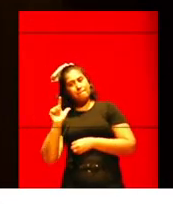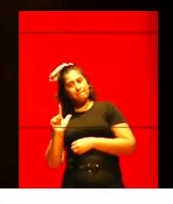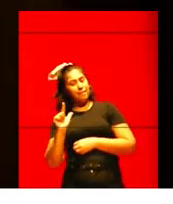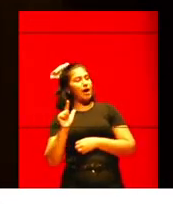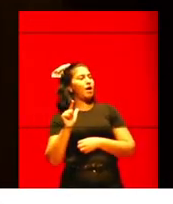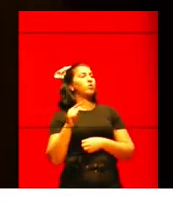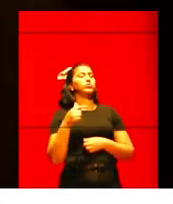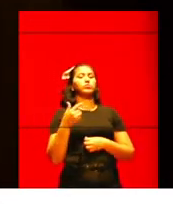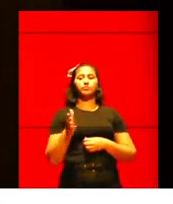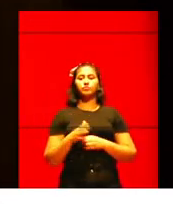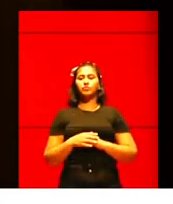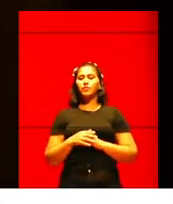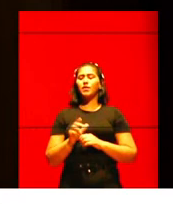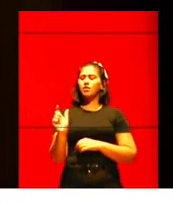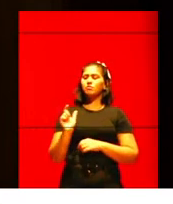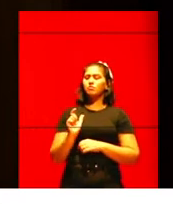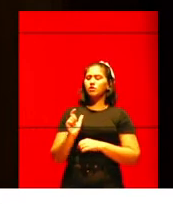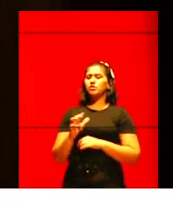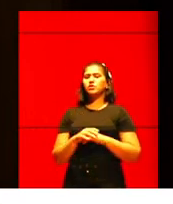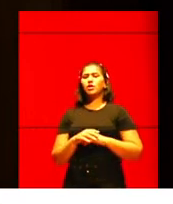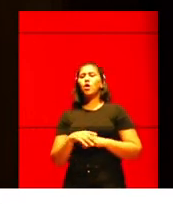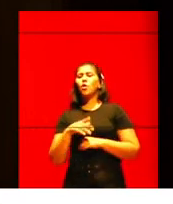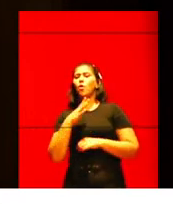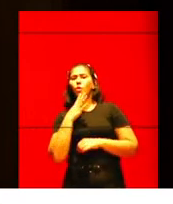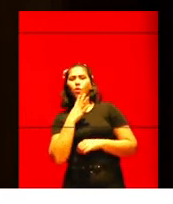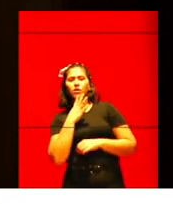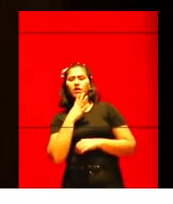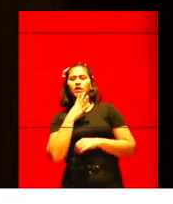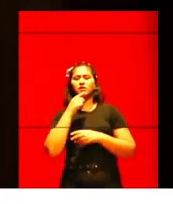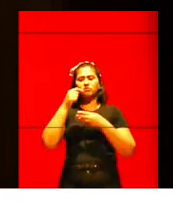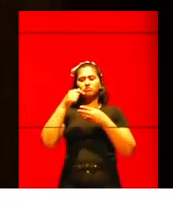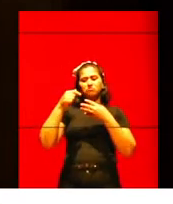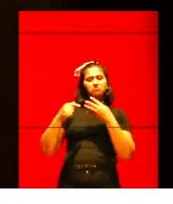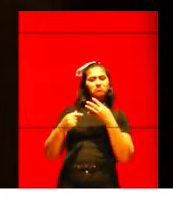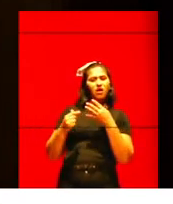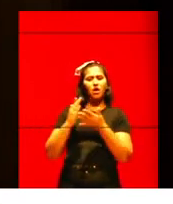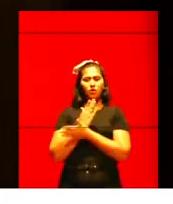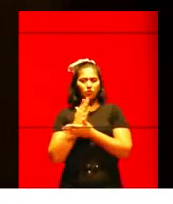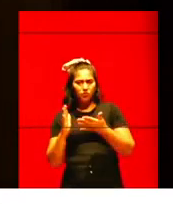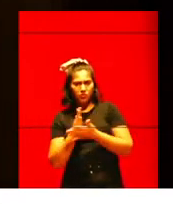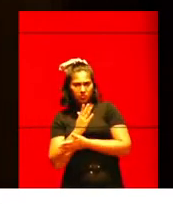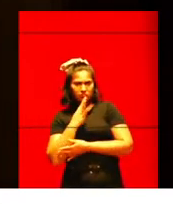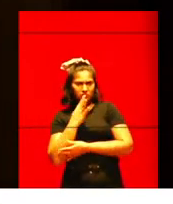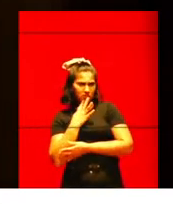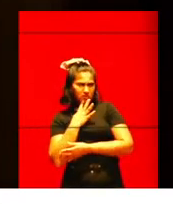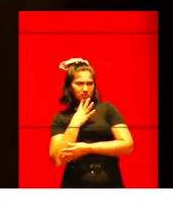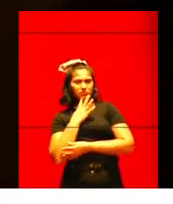Digam para mim que vocês conhecem as principais ramificações. Conhecem?